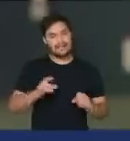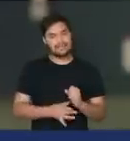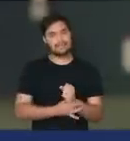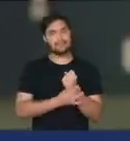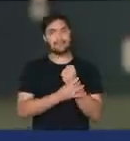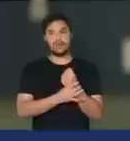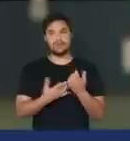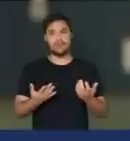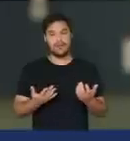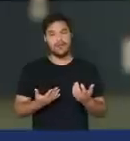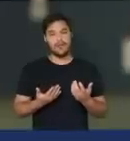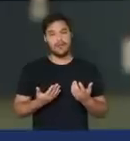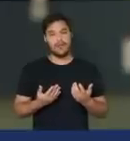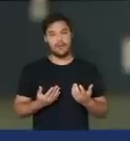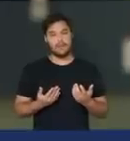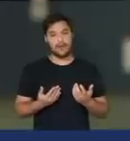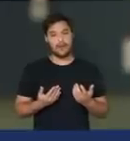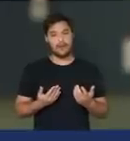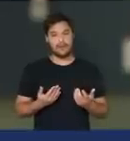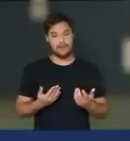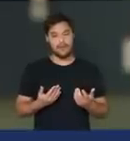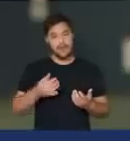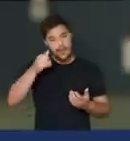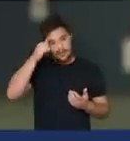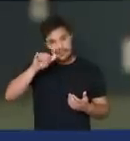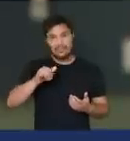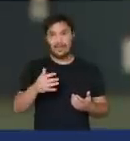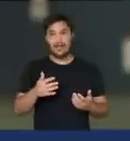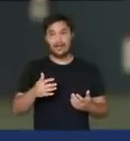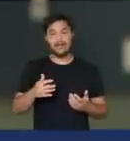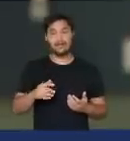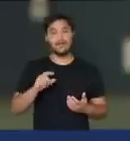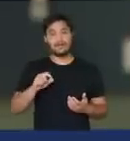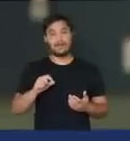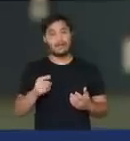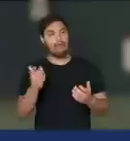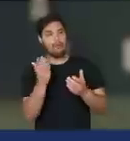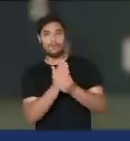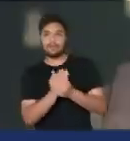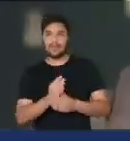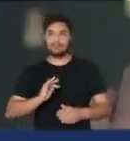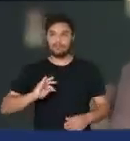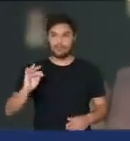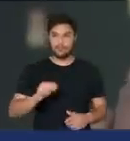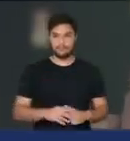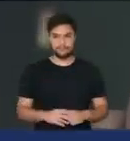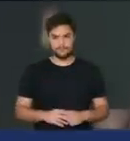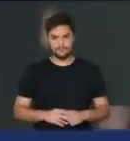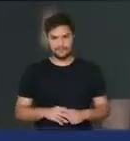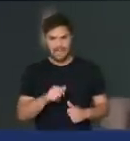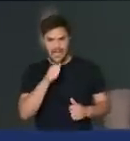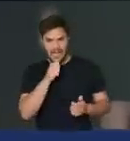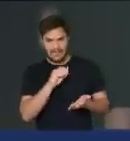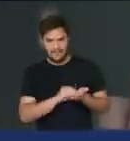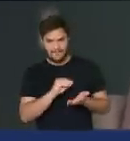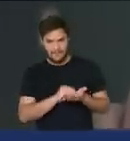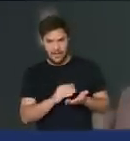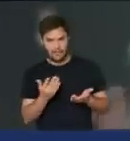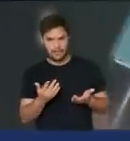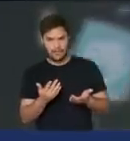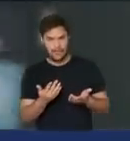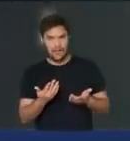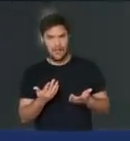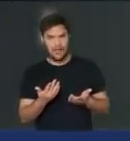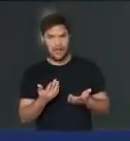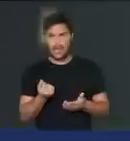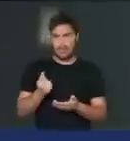e robustez jurídica para que não venhamos a enfrentar aí nenhum tipo de judicialização. Mas ainda falta a questão dos fundos